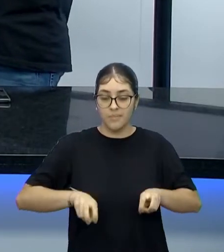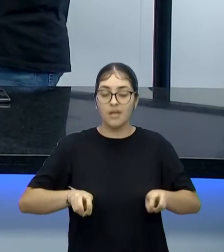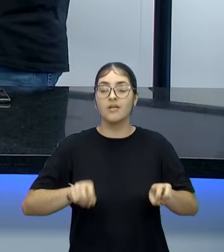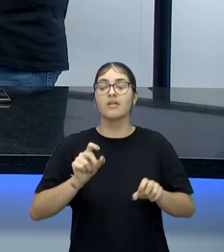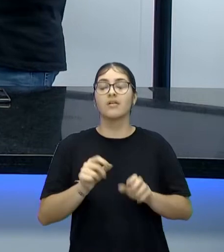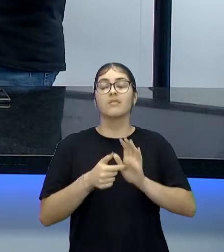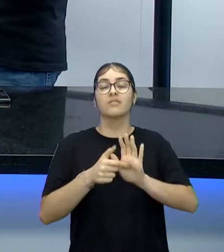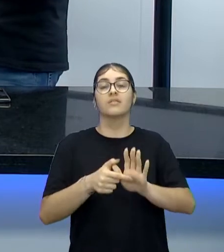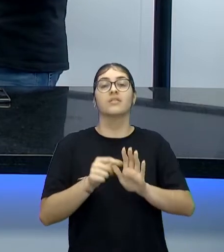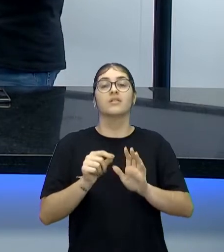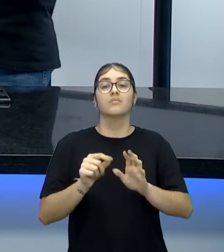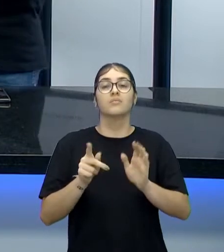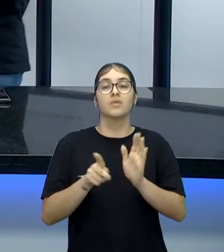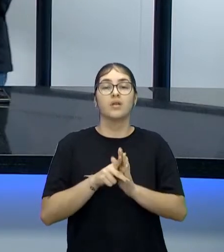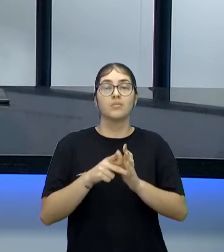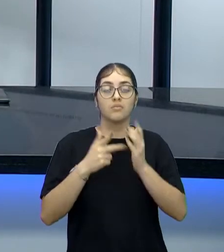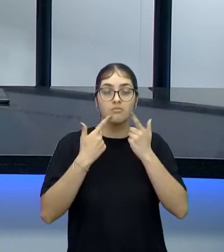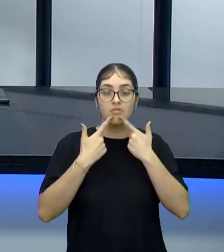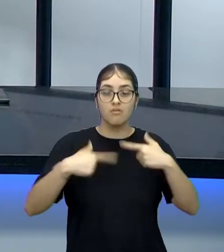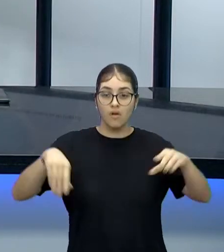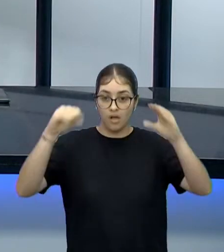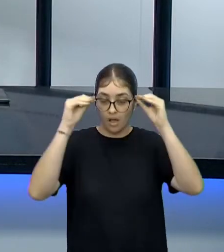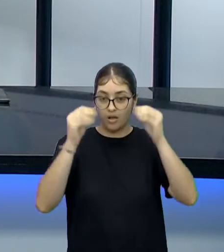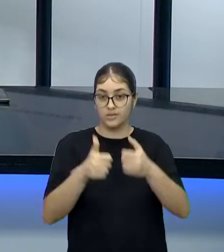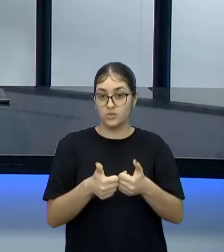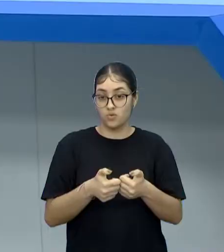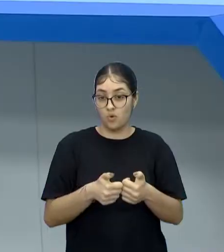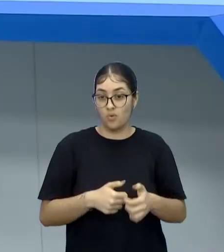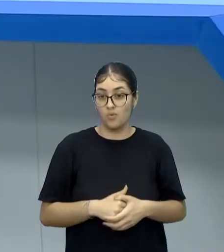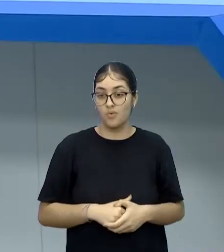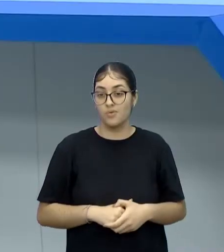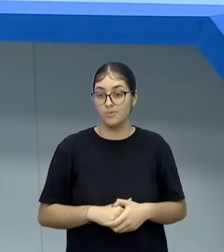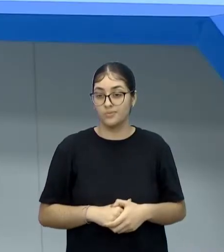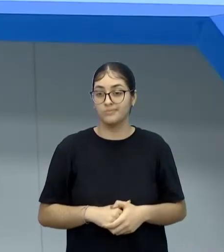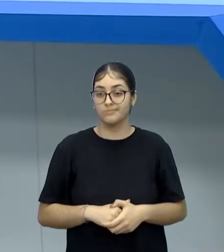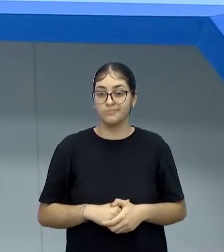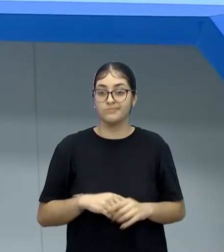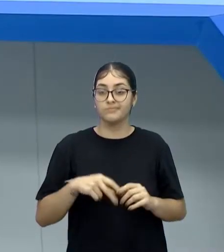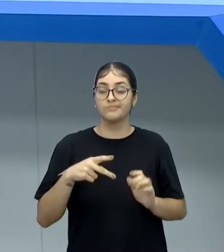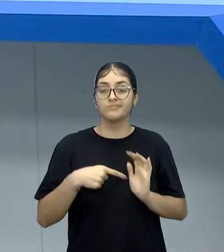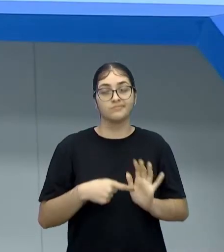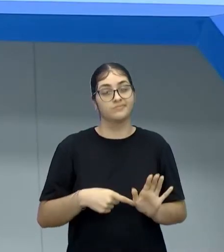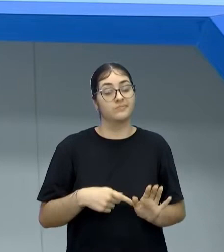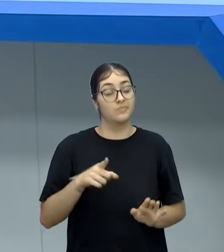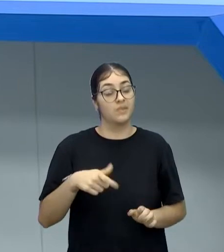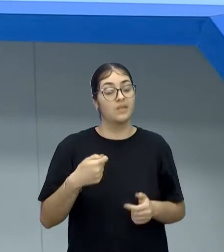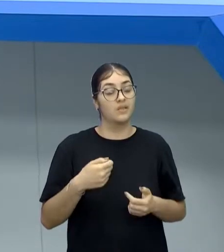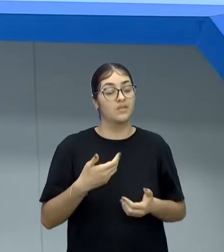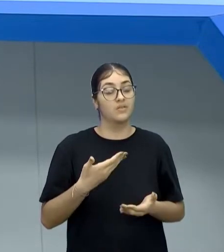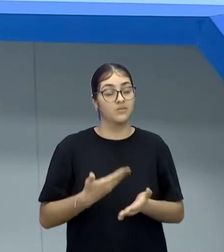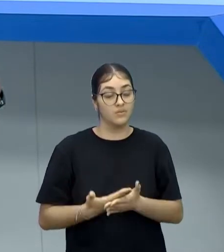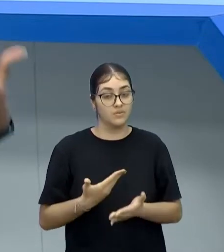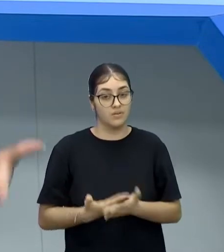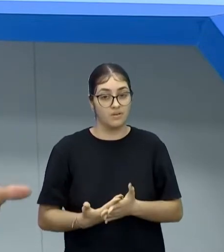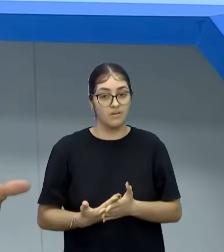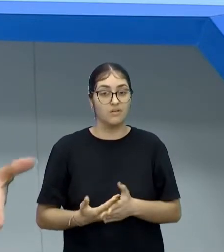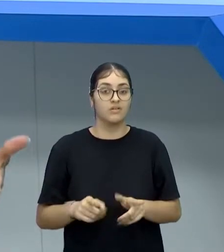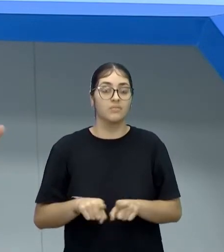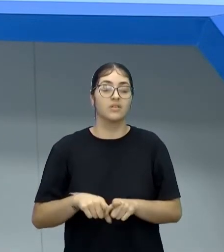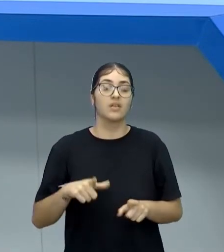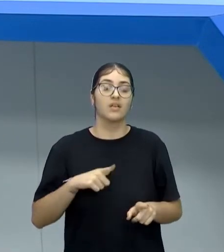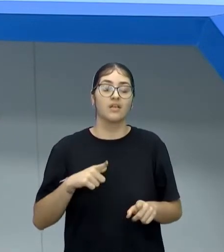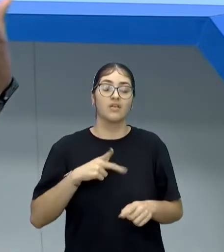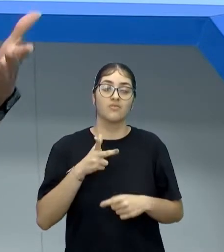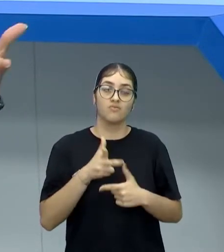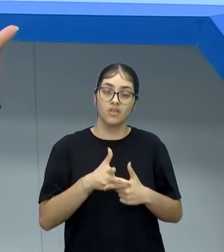Sim. Acho que é legal, bacana, É o que a gente vai fazer agora, não? Exatamente. Mostrar mais ou menos Muito como a bem. gente fez, mas aí vocês têm que estudar um pouco. E existem vídeos